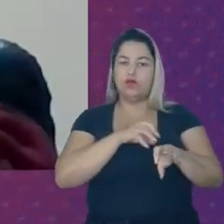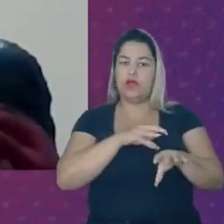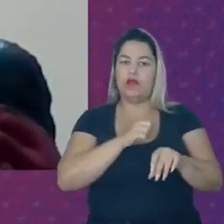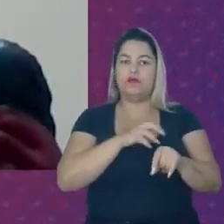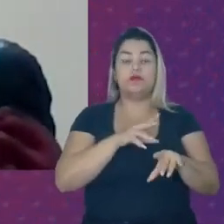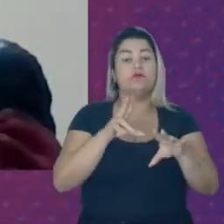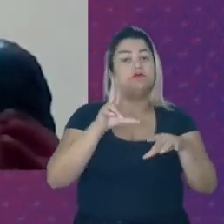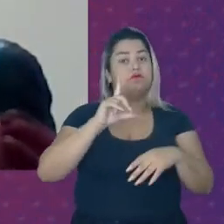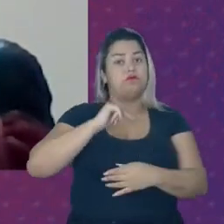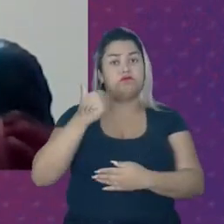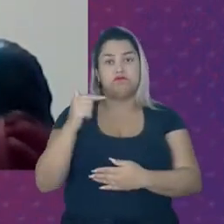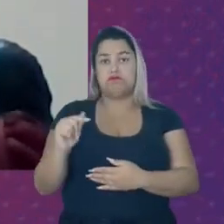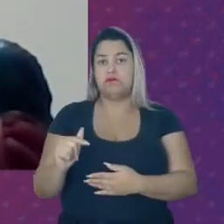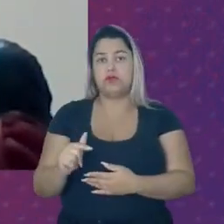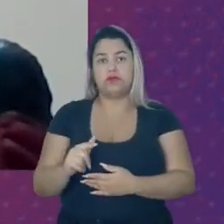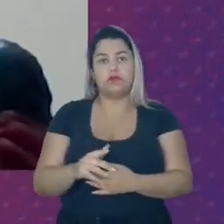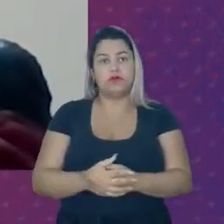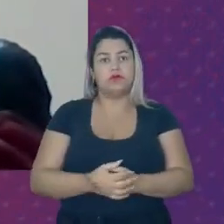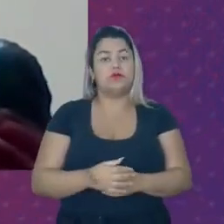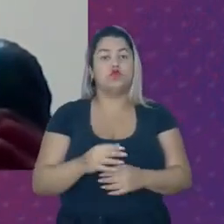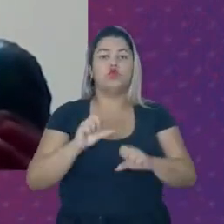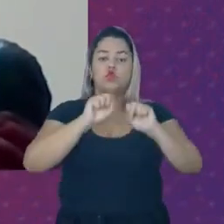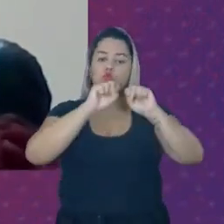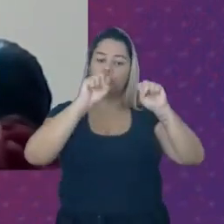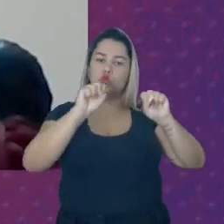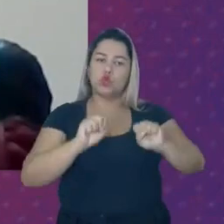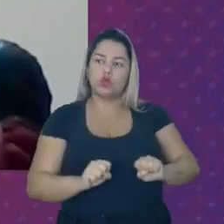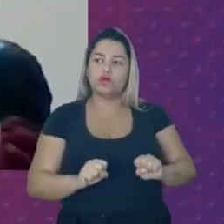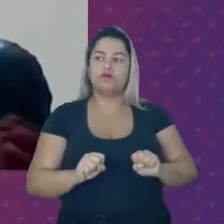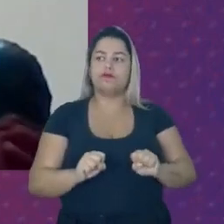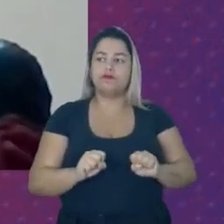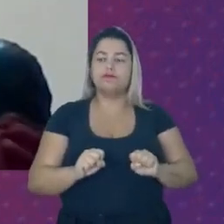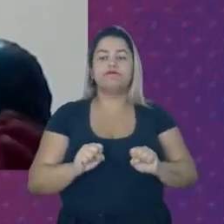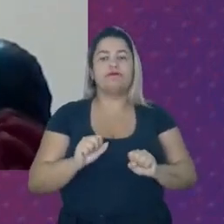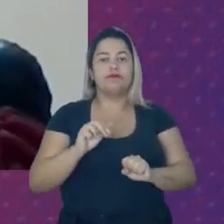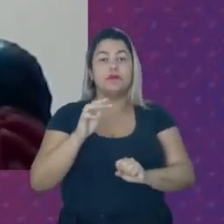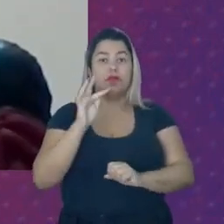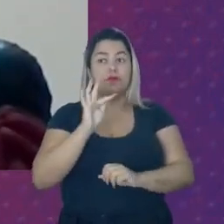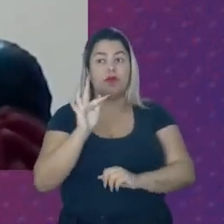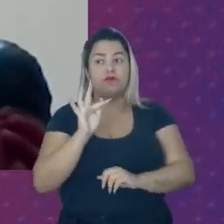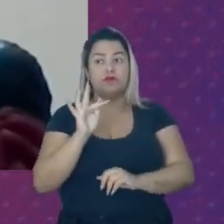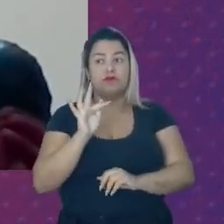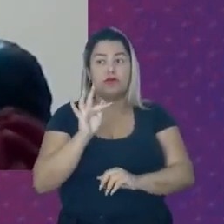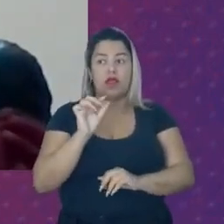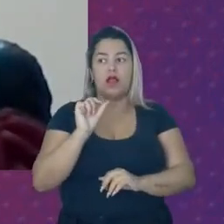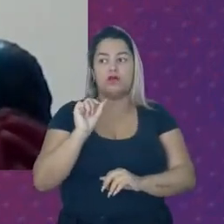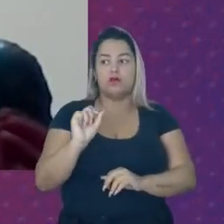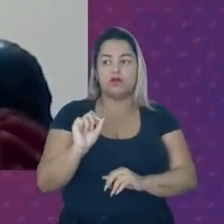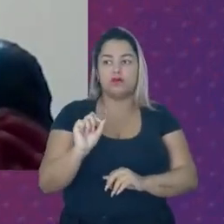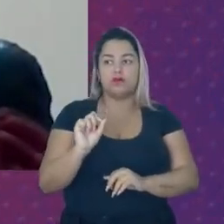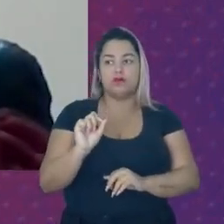não havia uma unificação dos sistemas federais. Essa